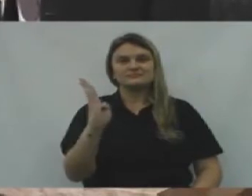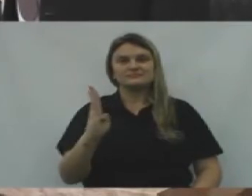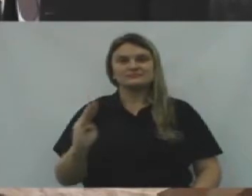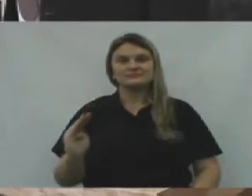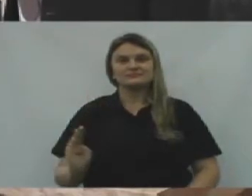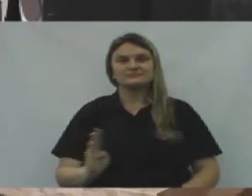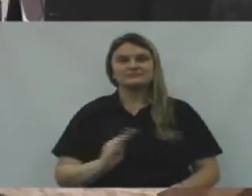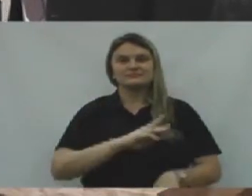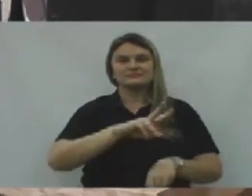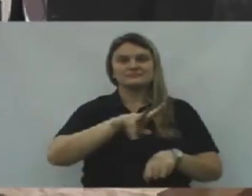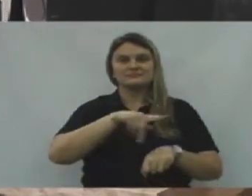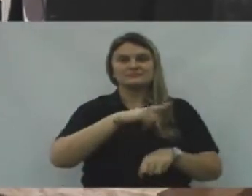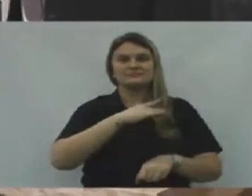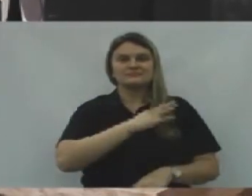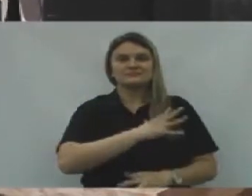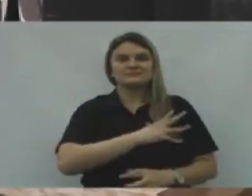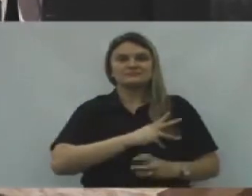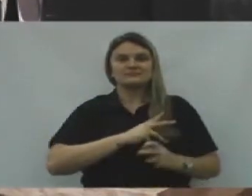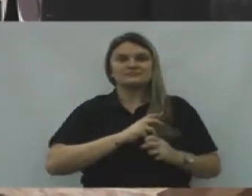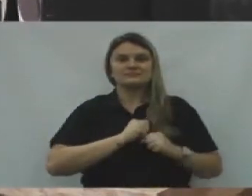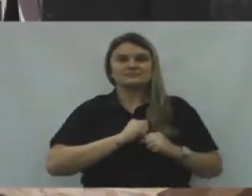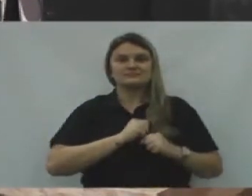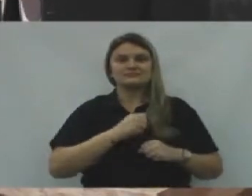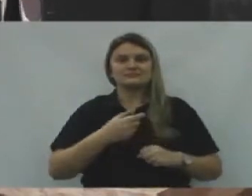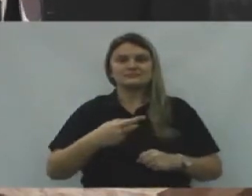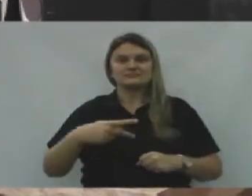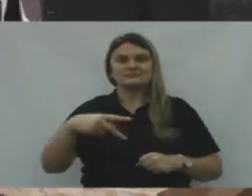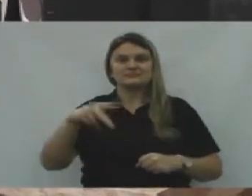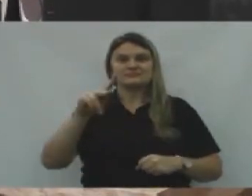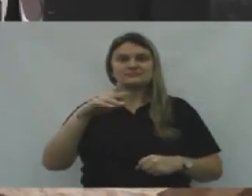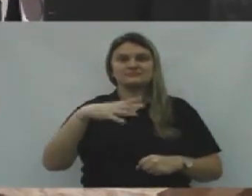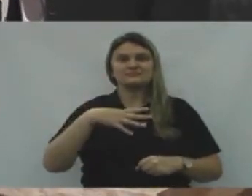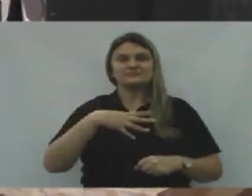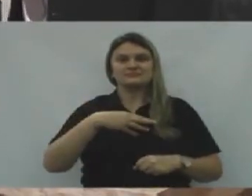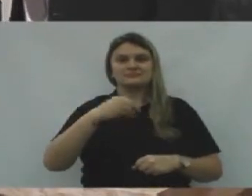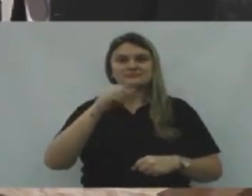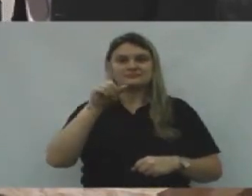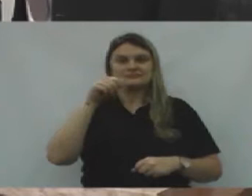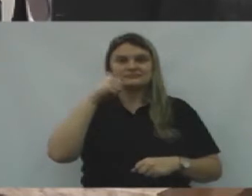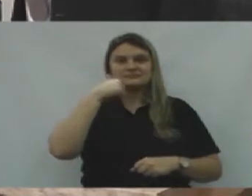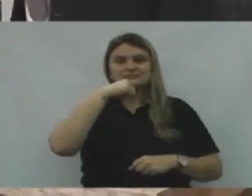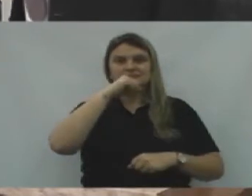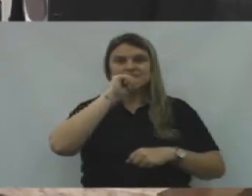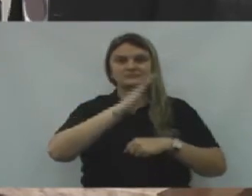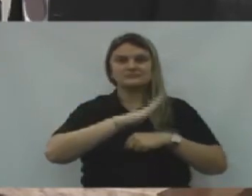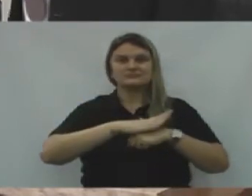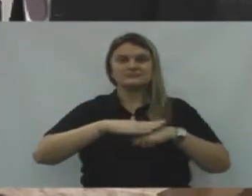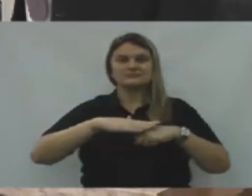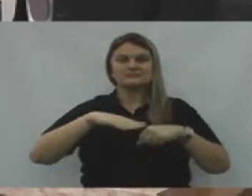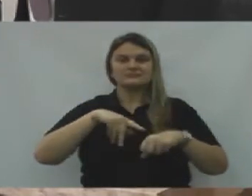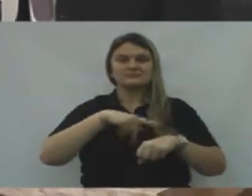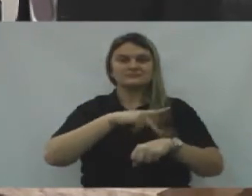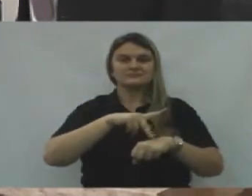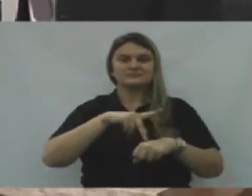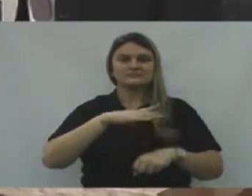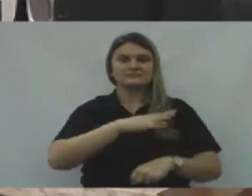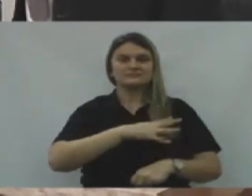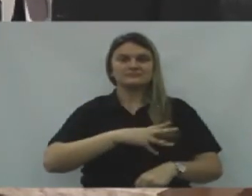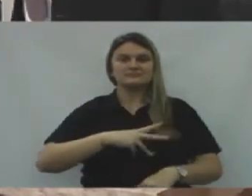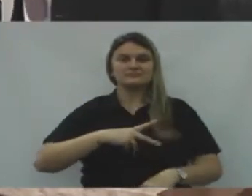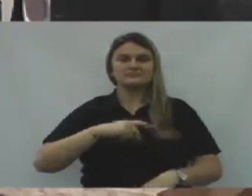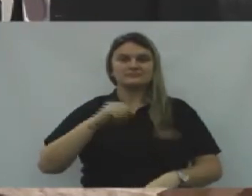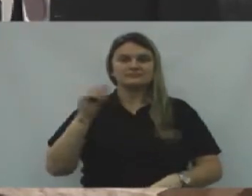outras mil, és do Brasil, ó pátria amada, Dos filhos deste sol, és mãe gentil, Pátria amada,